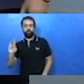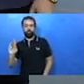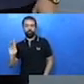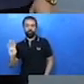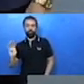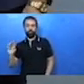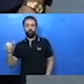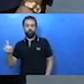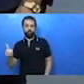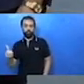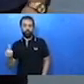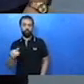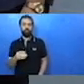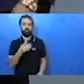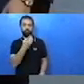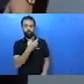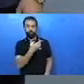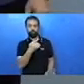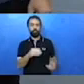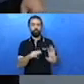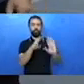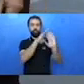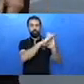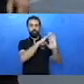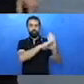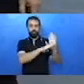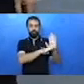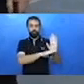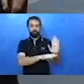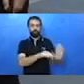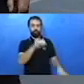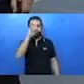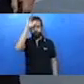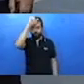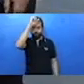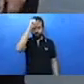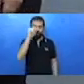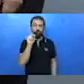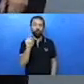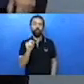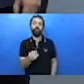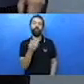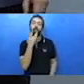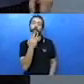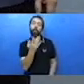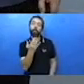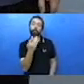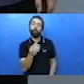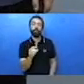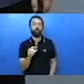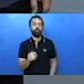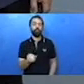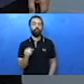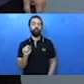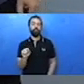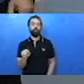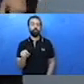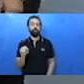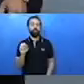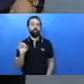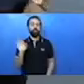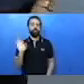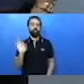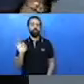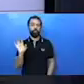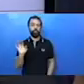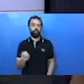rotina. O que nós vamos estudar hoje? Nós vamos aprender sobre as cores e as estrelas da bandeira do Brasil.